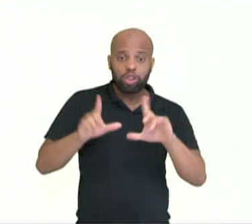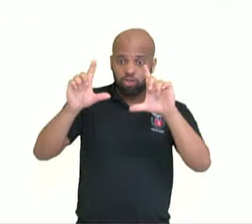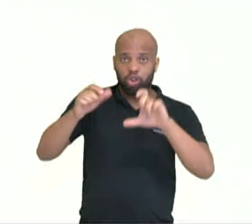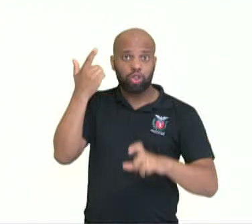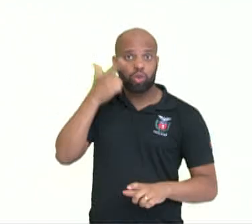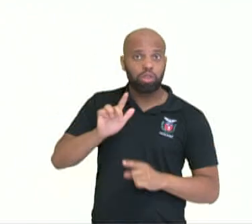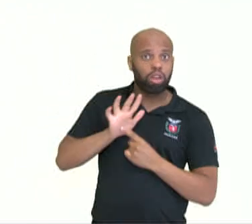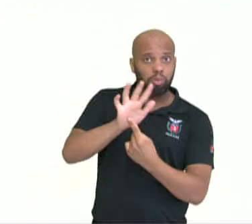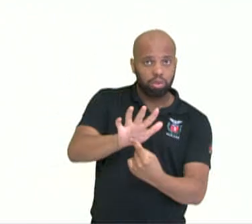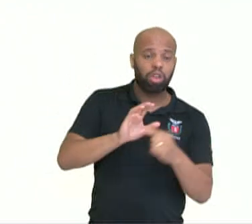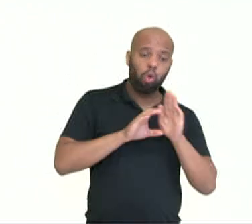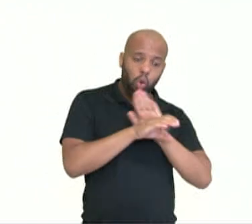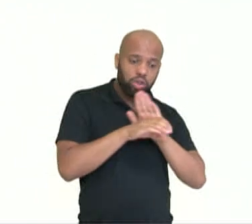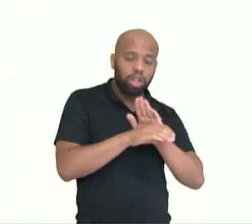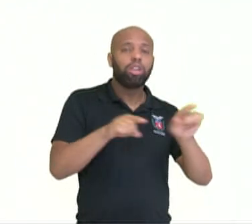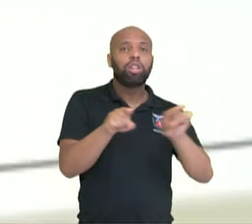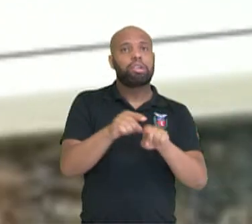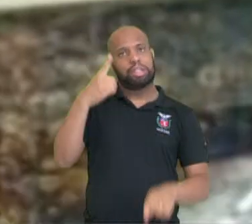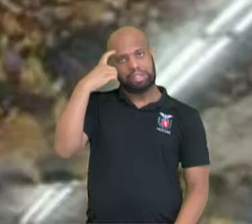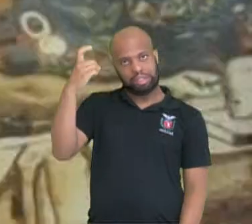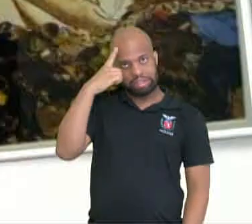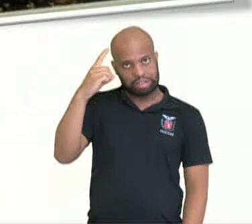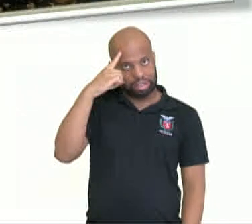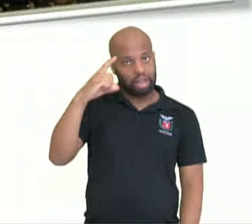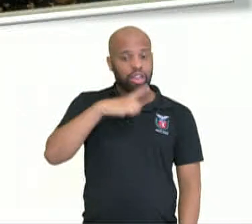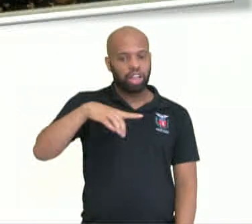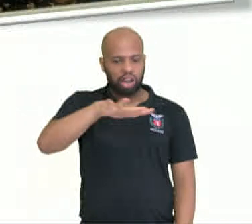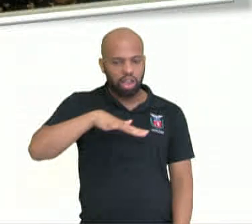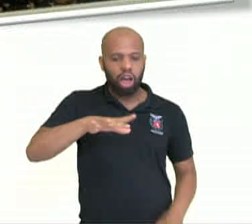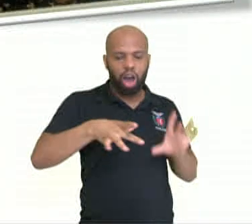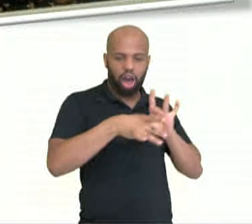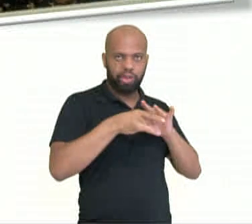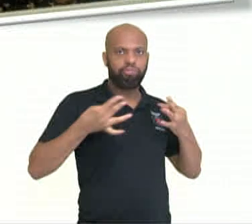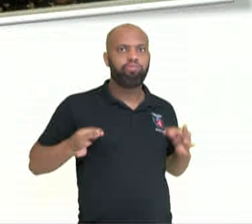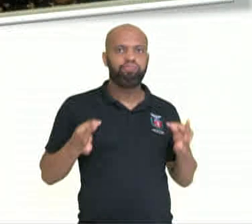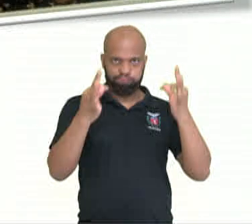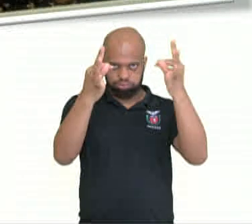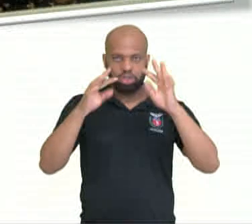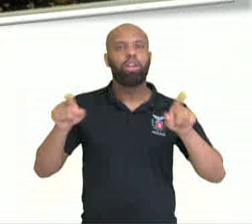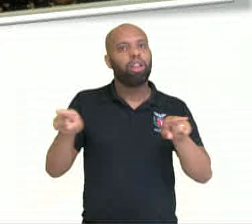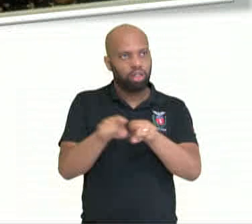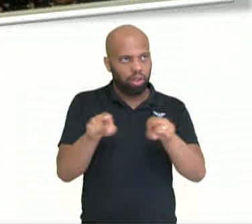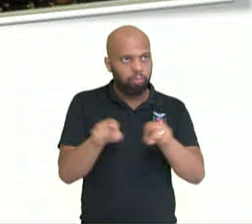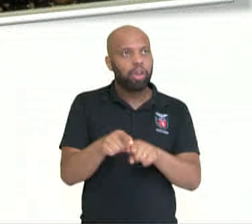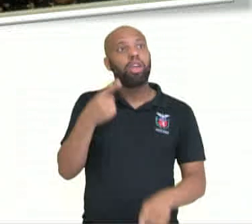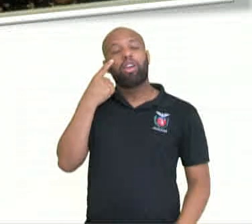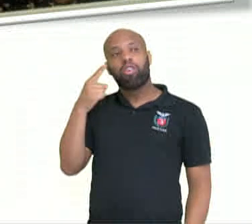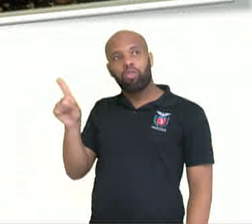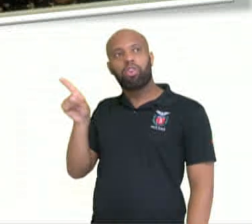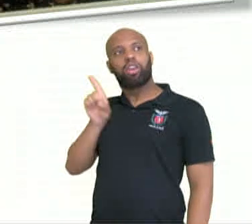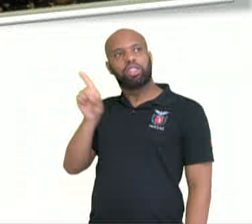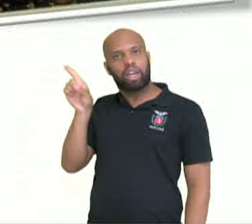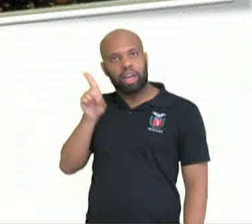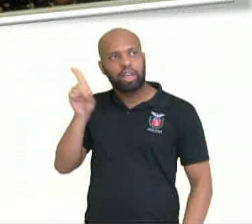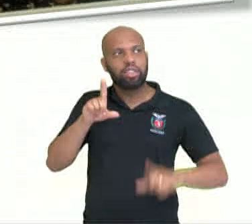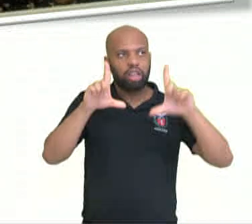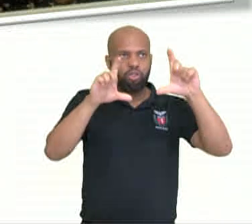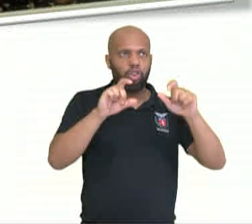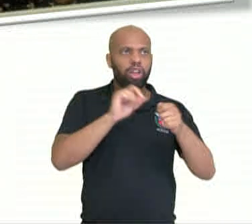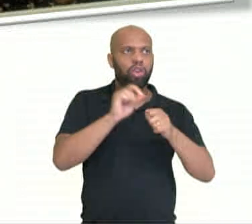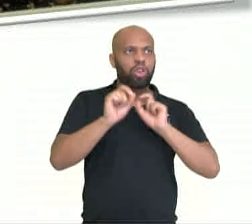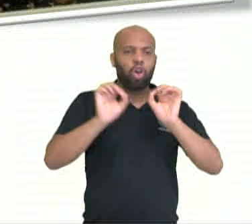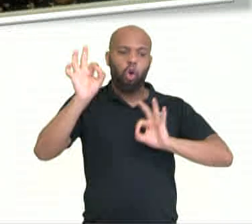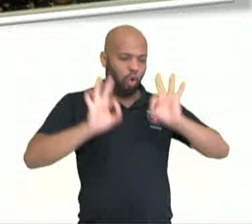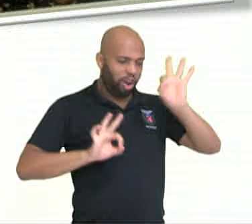conceitos. Ganha espaço com a tecnologia. Fotografia, então a gente vê aqui, ó, esse aqui é do Vic Muniz. O que ele faz? Ele monta todo